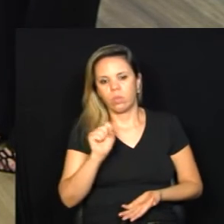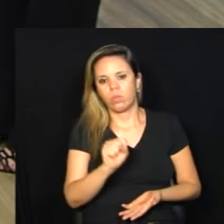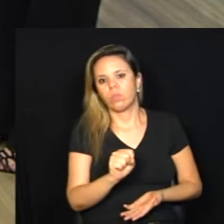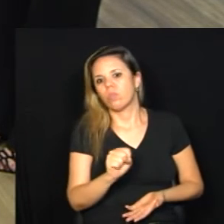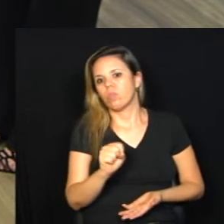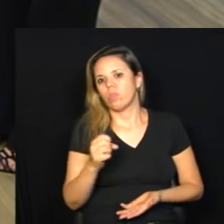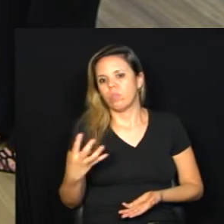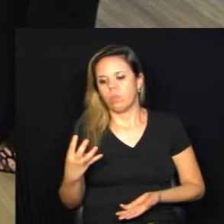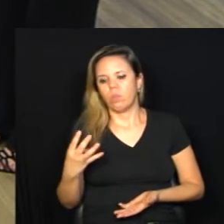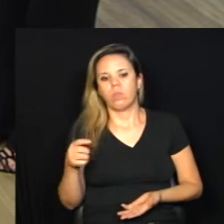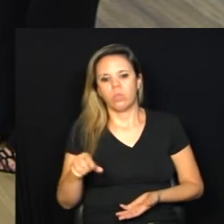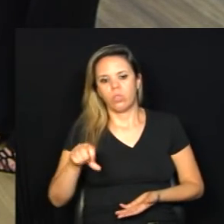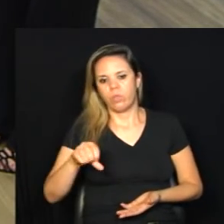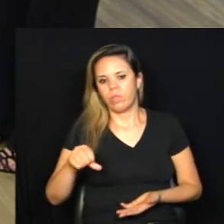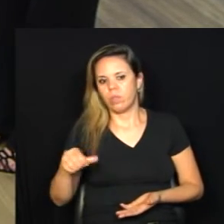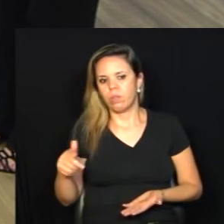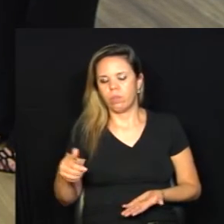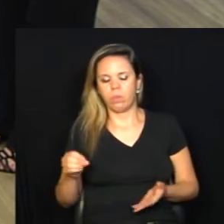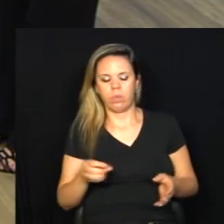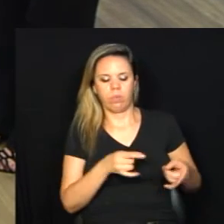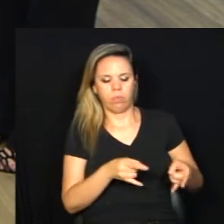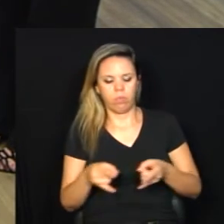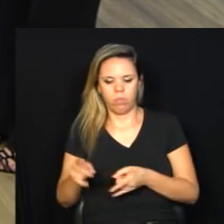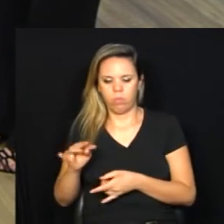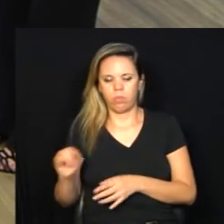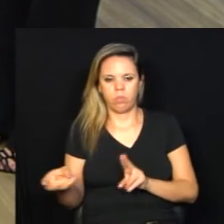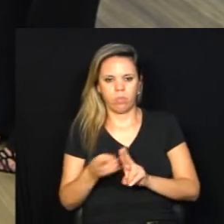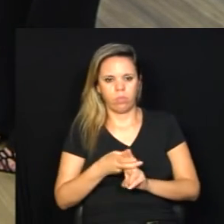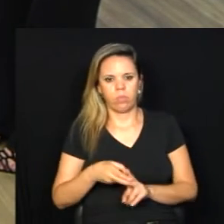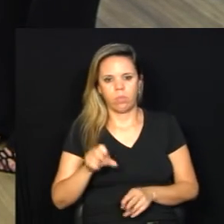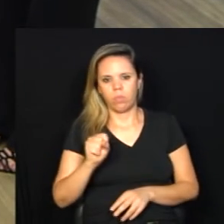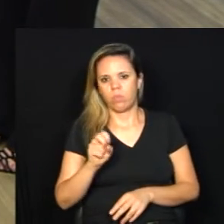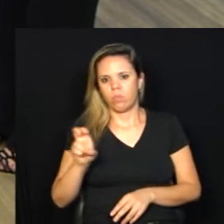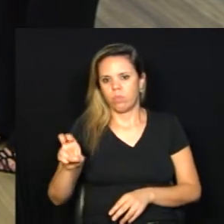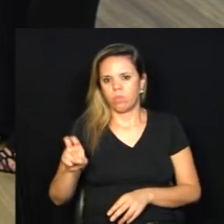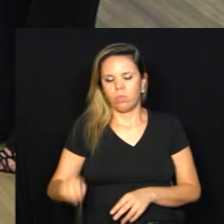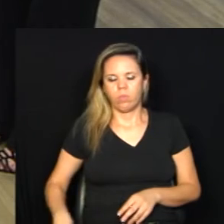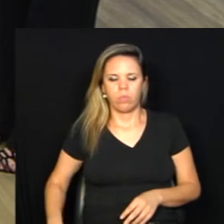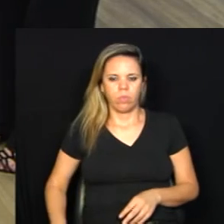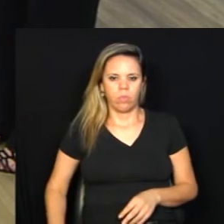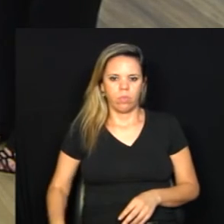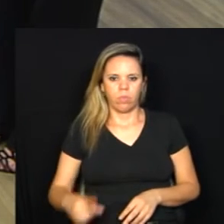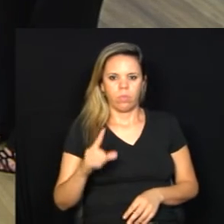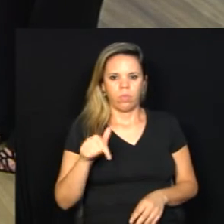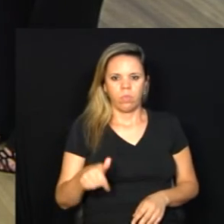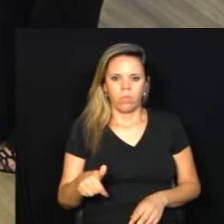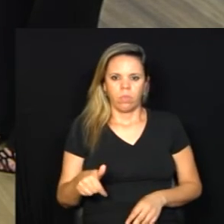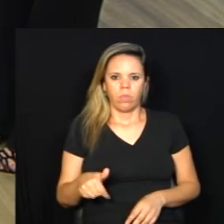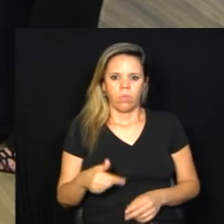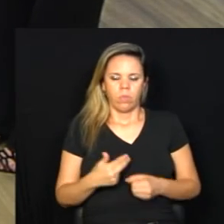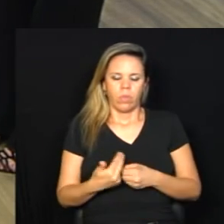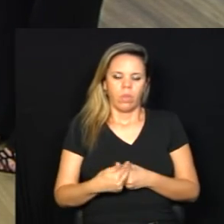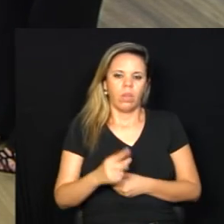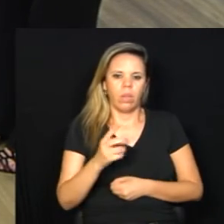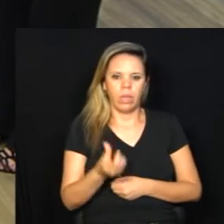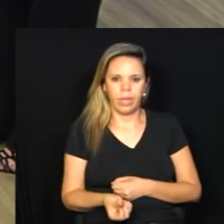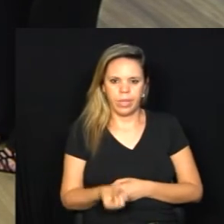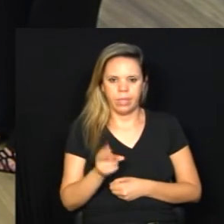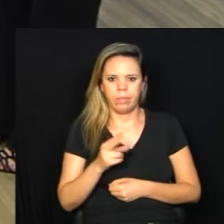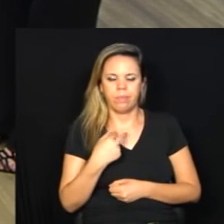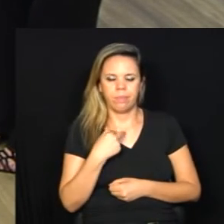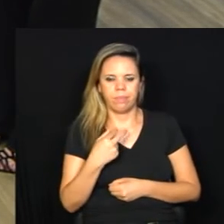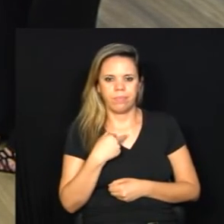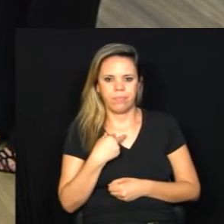84,94% de ocupação. 90 leitos do SUS, 85 ocupados. 17 lá na Unicamp, 16